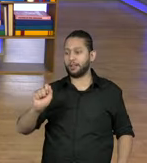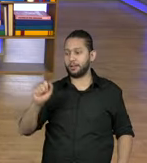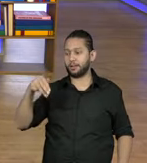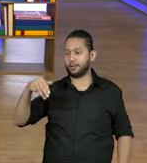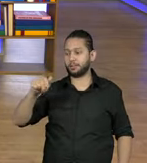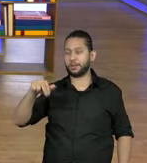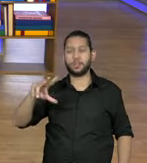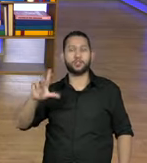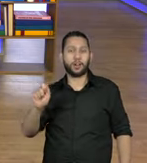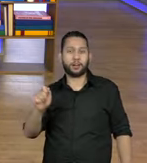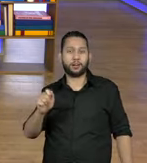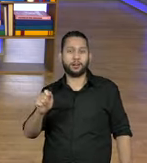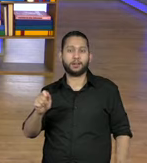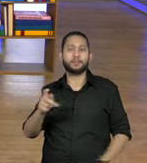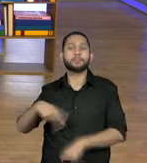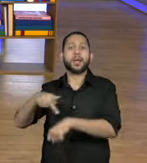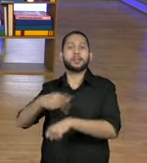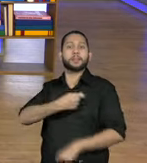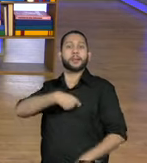Espanha.